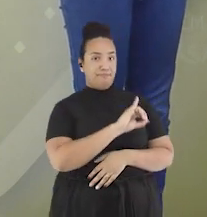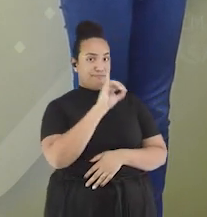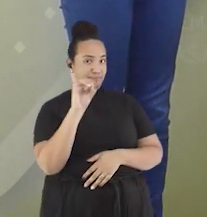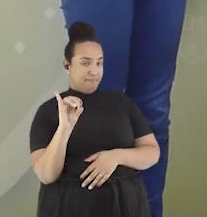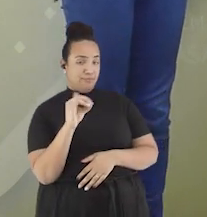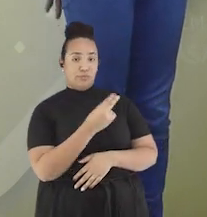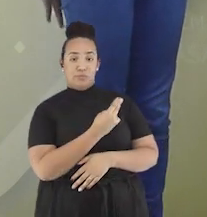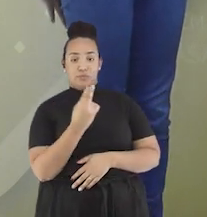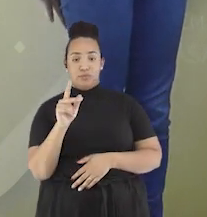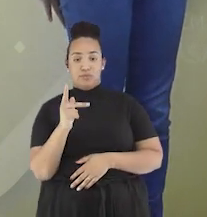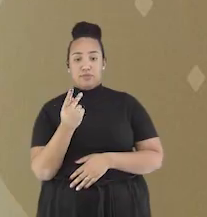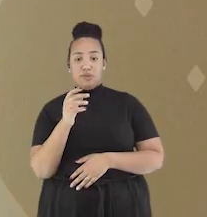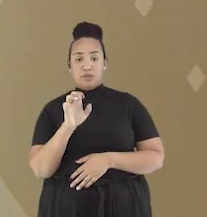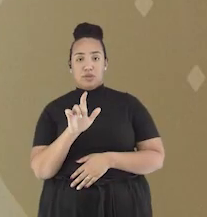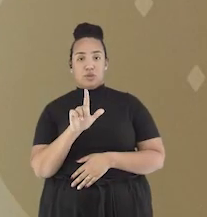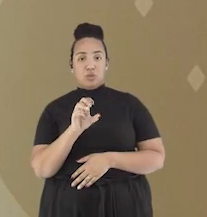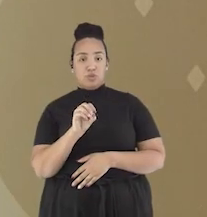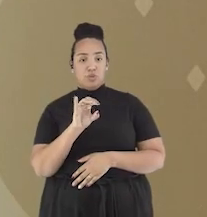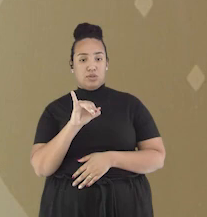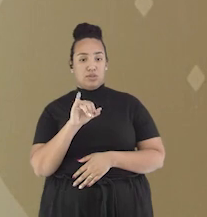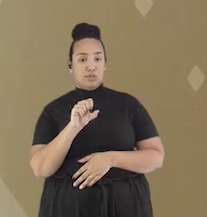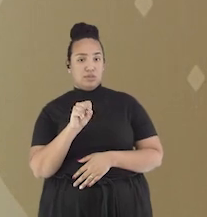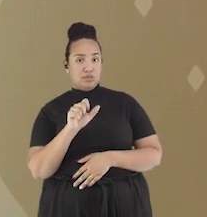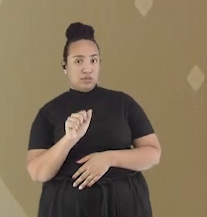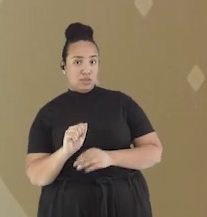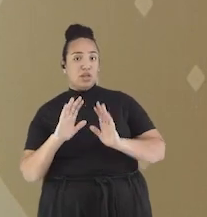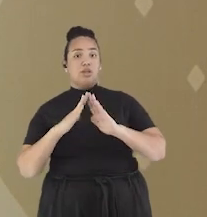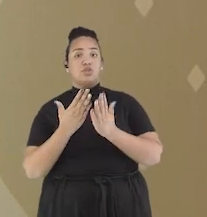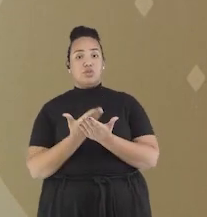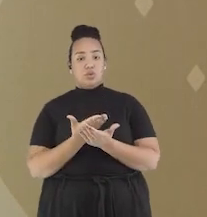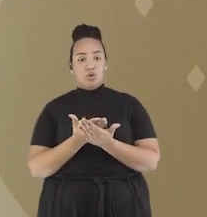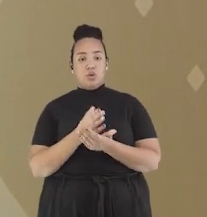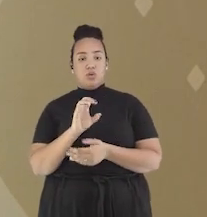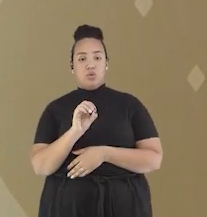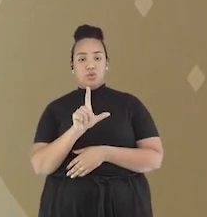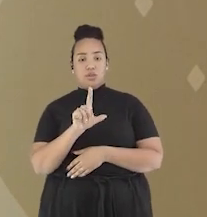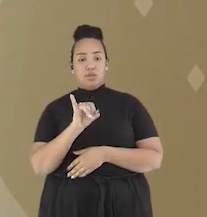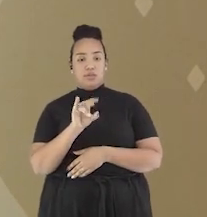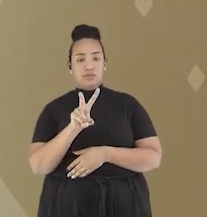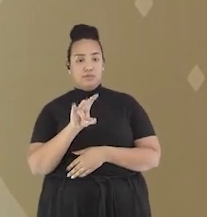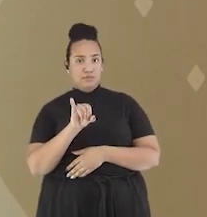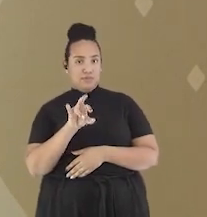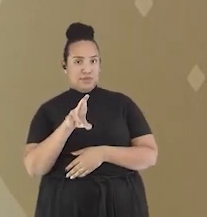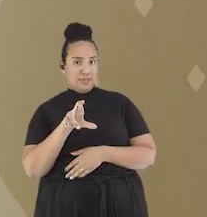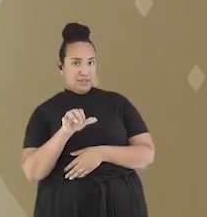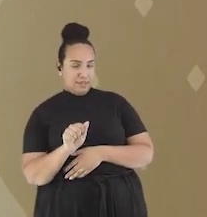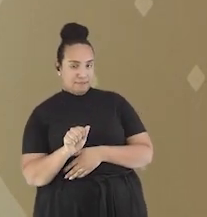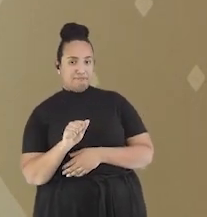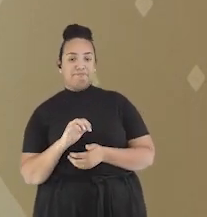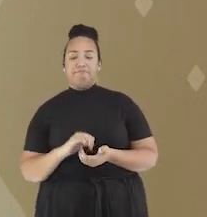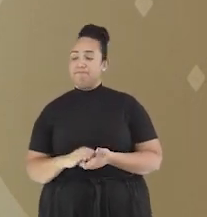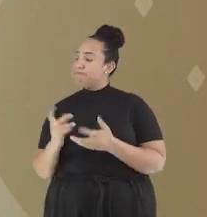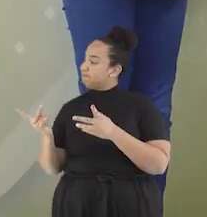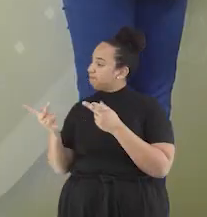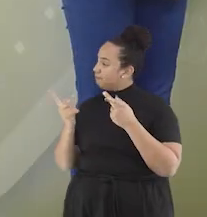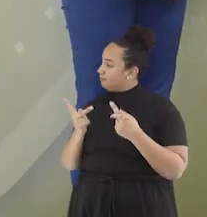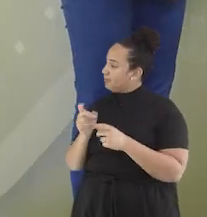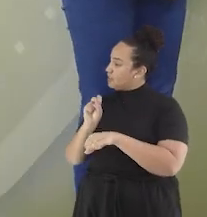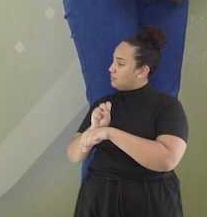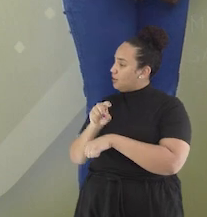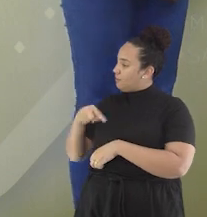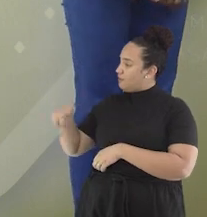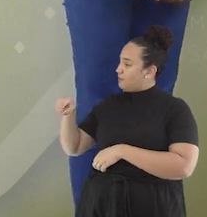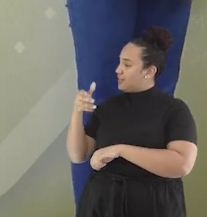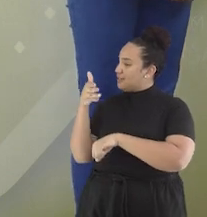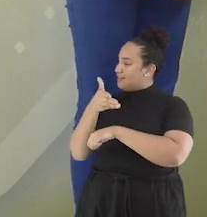e falar de qual escola você é. Oi, eu sou a Heloísa e eu sou da escola MF Oliveira Castro. Seja muito bem-vinda, Heloísa.